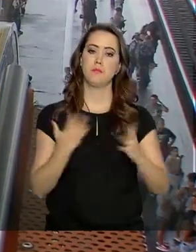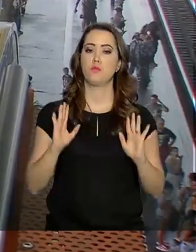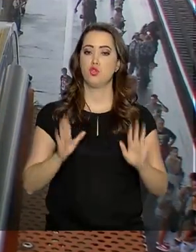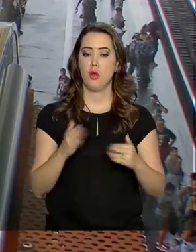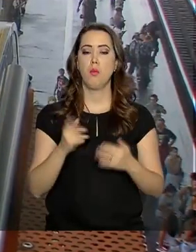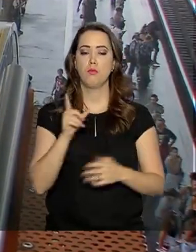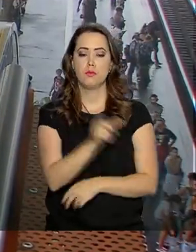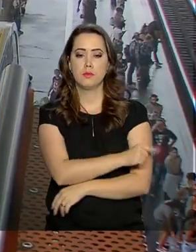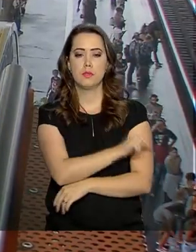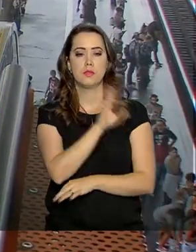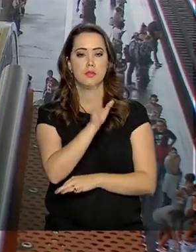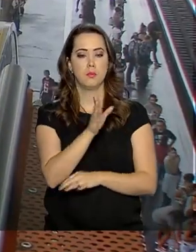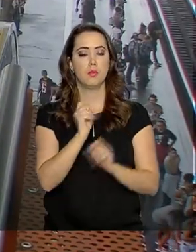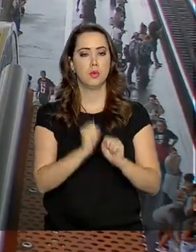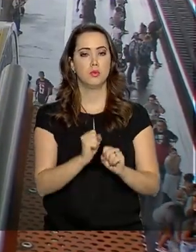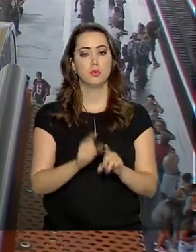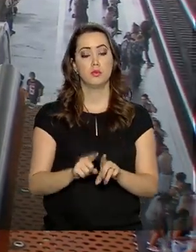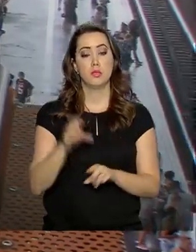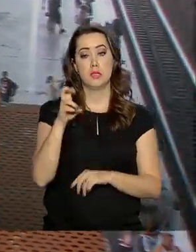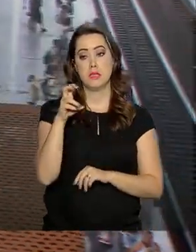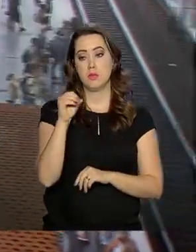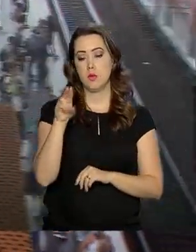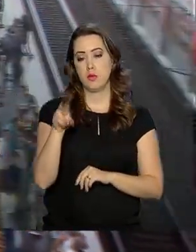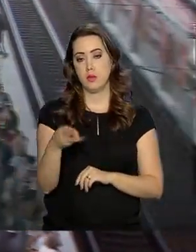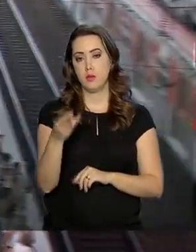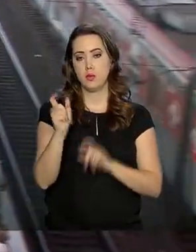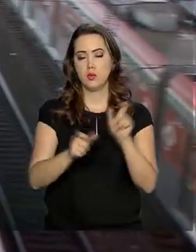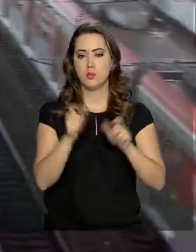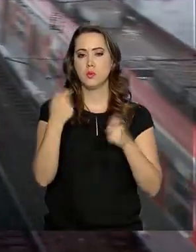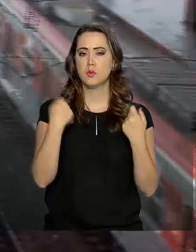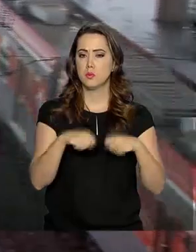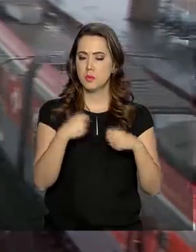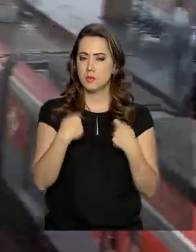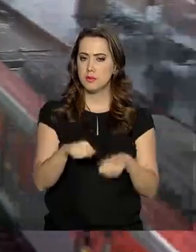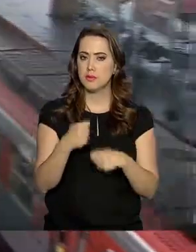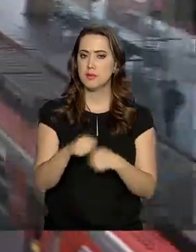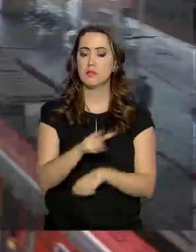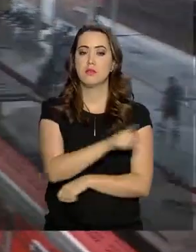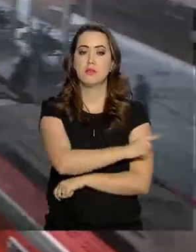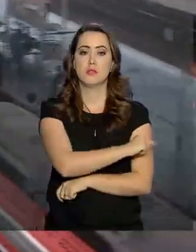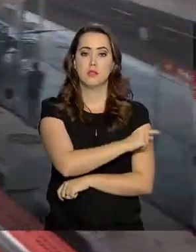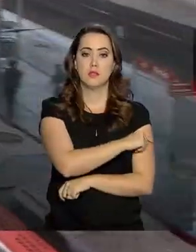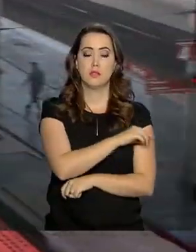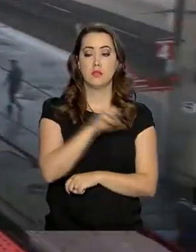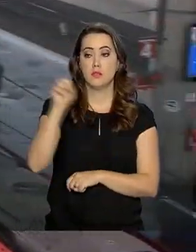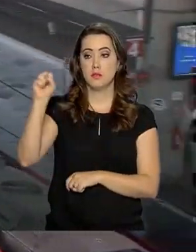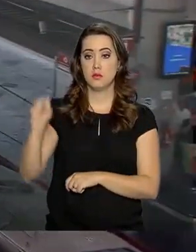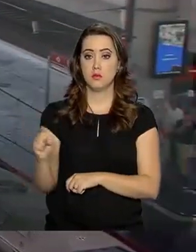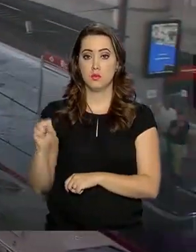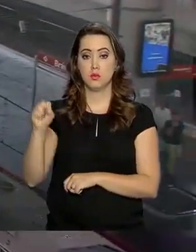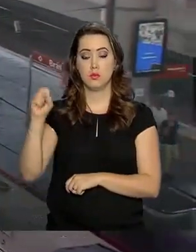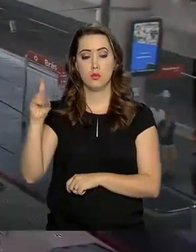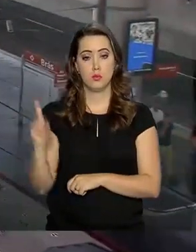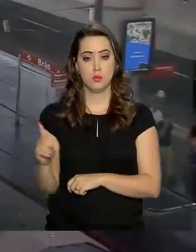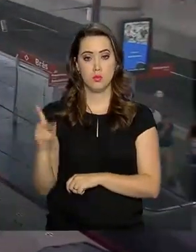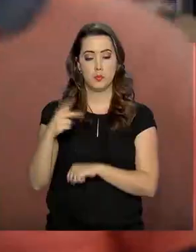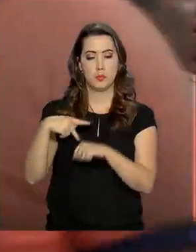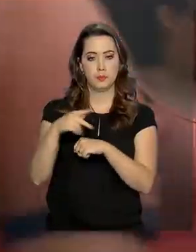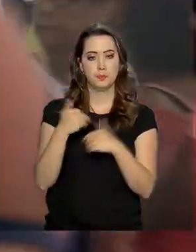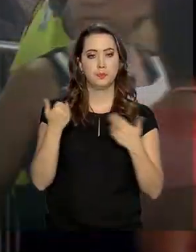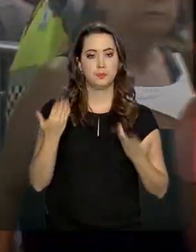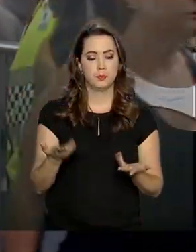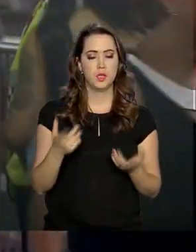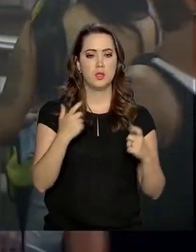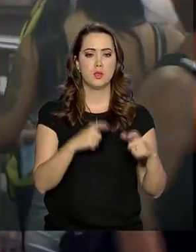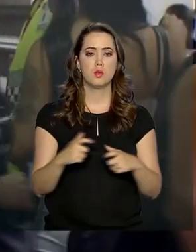da Saúde, cerca de 50 milhões de pessoas ainda precisam ser vacinadas no sul e no sudeste do país.